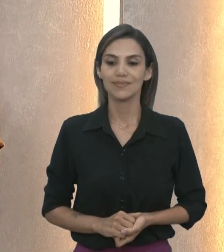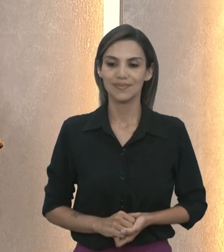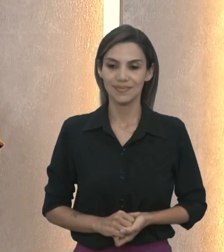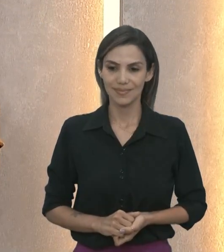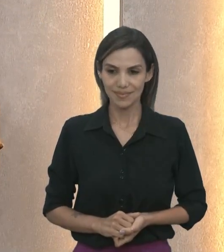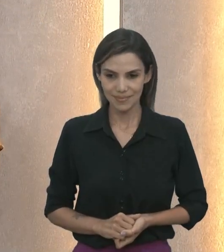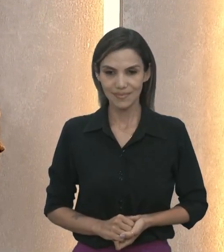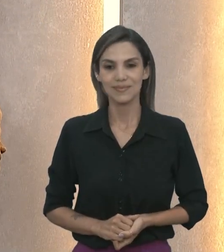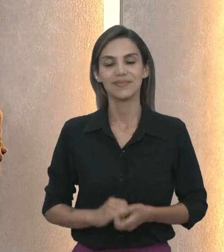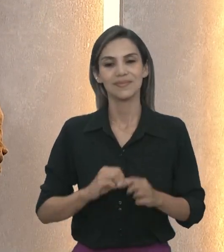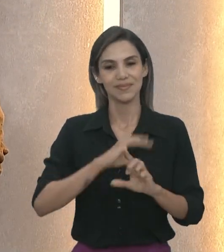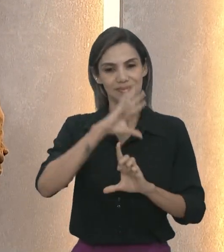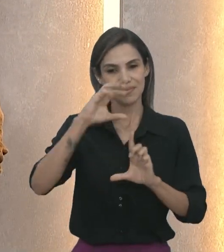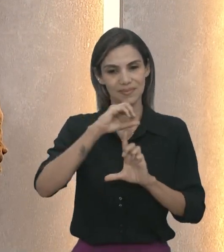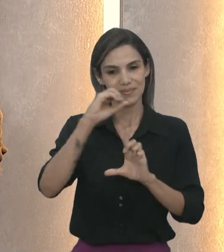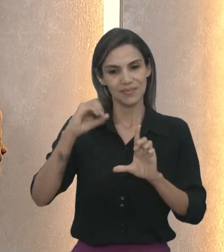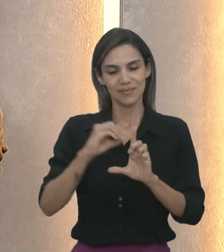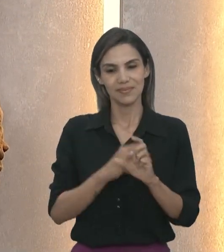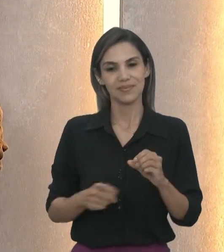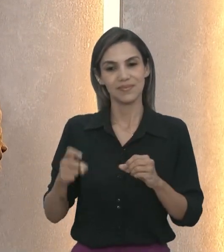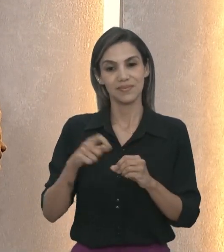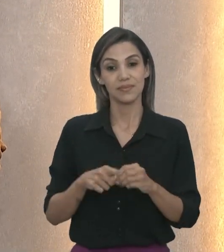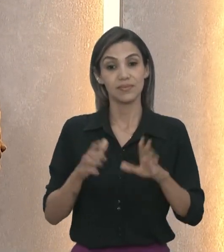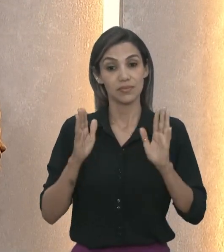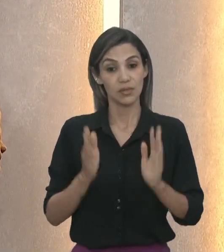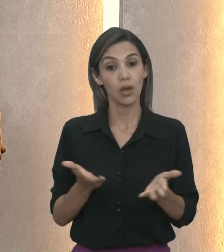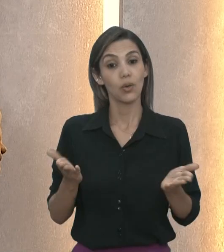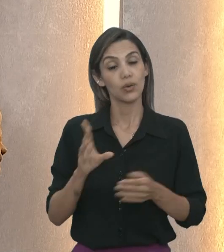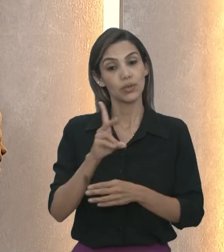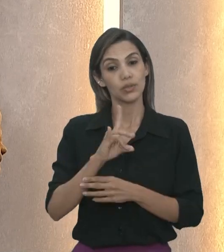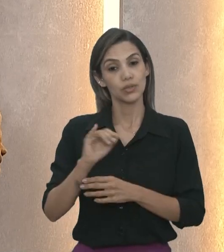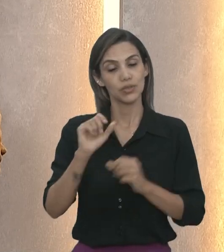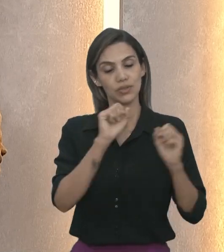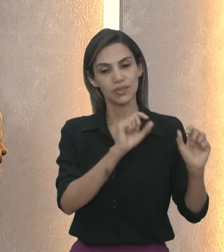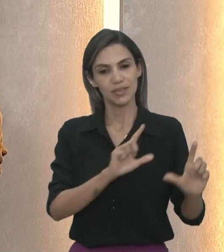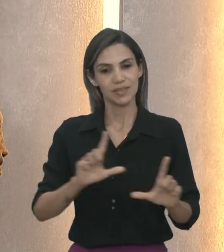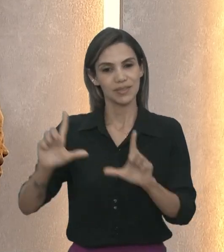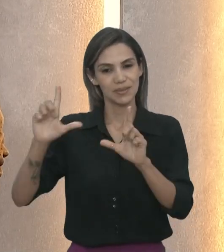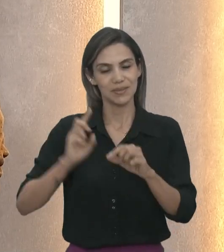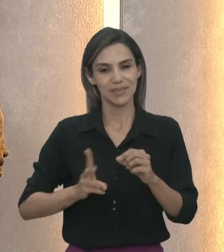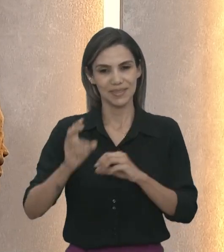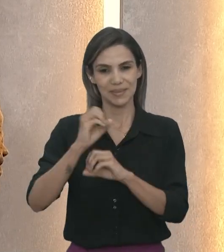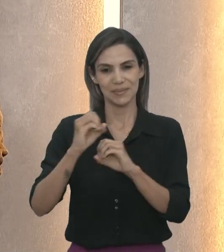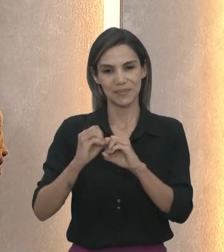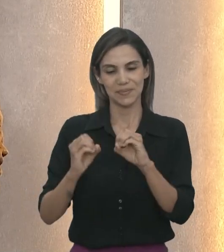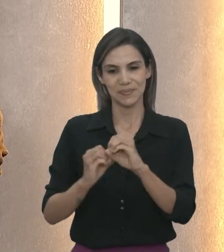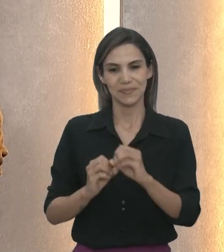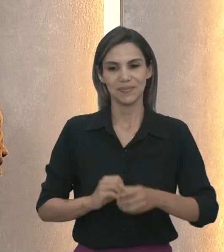Muito bem, já estamos de volta com o Mundo UFG e hoje é dia do quadro Sempre UFG.